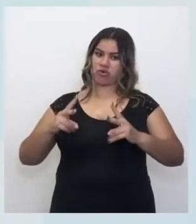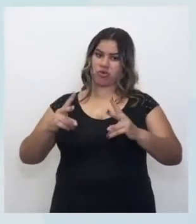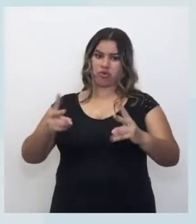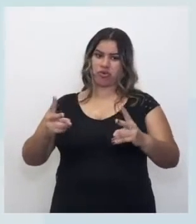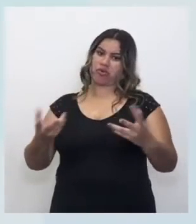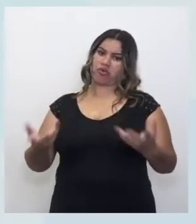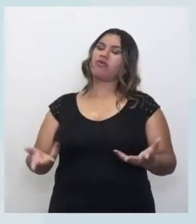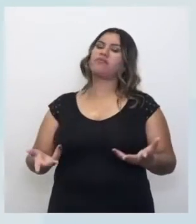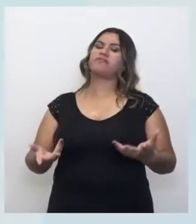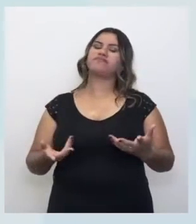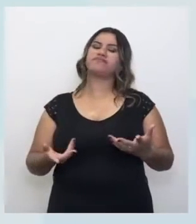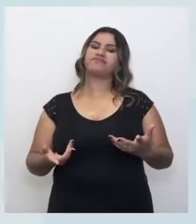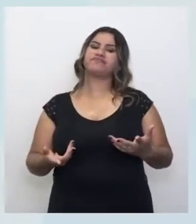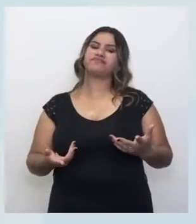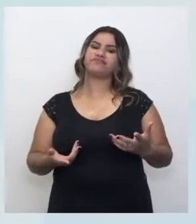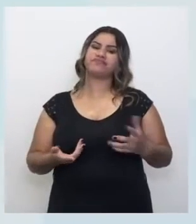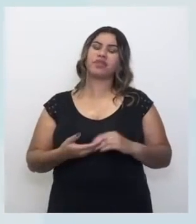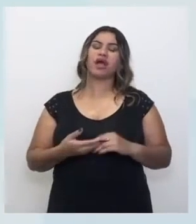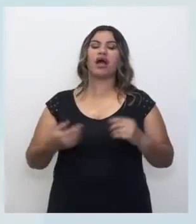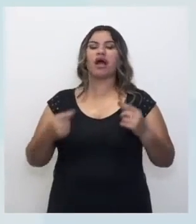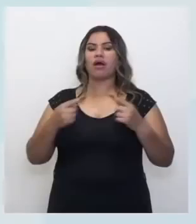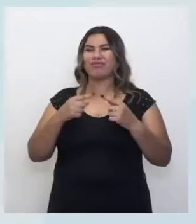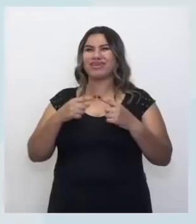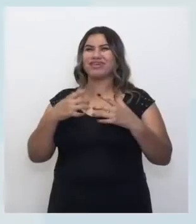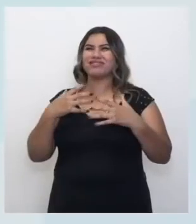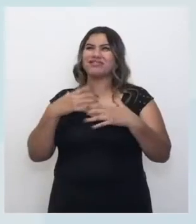absolutamente íntima, né, do que seja